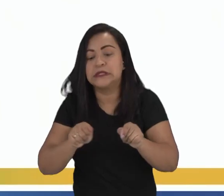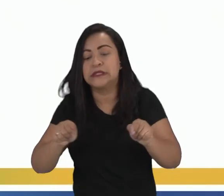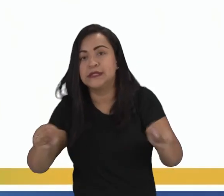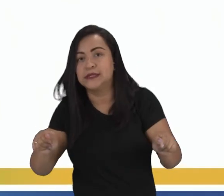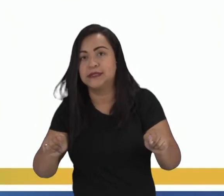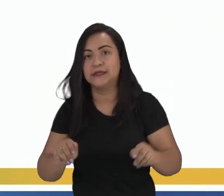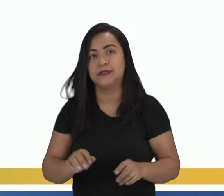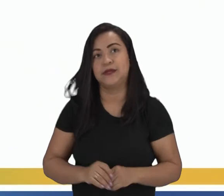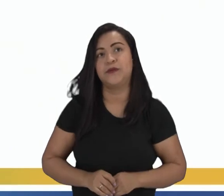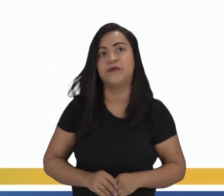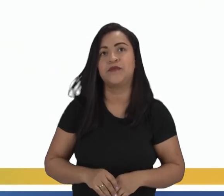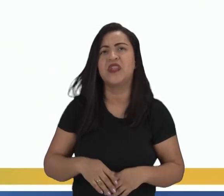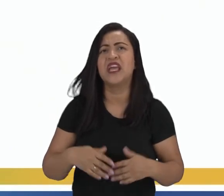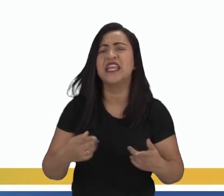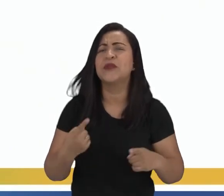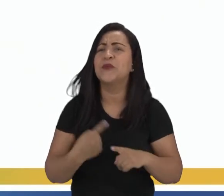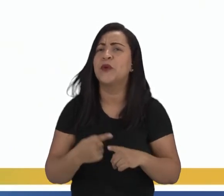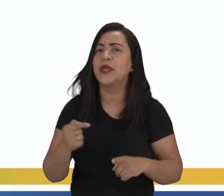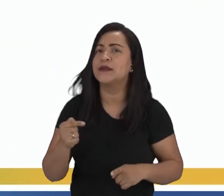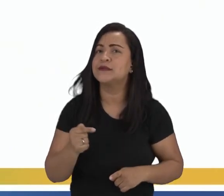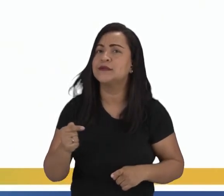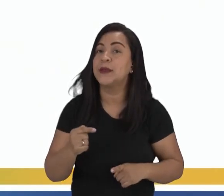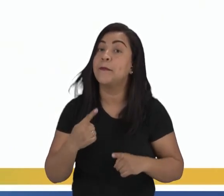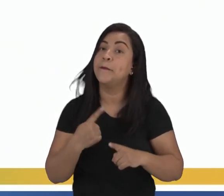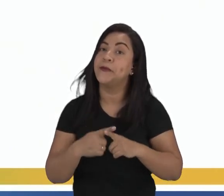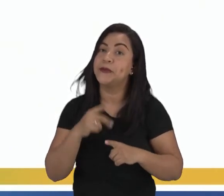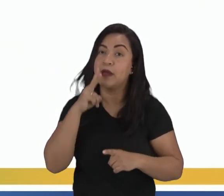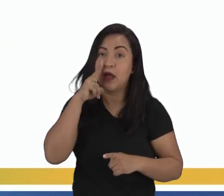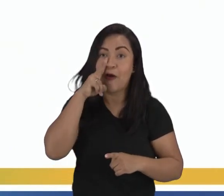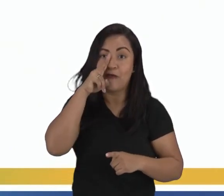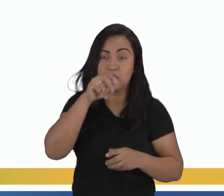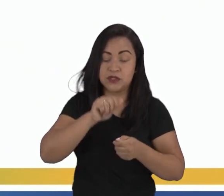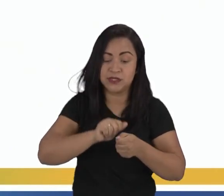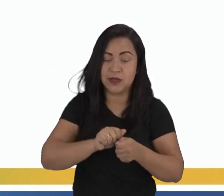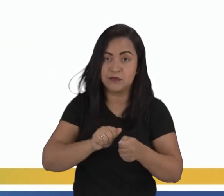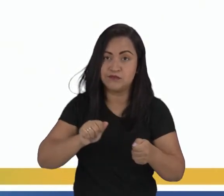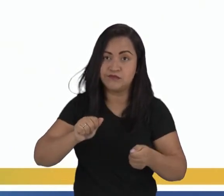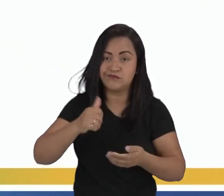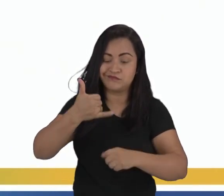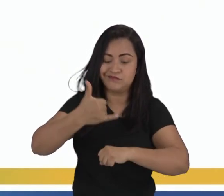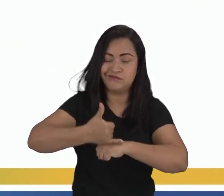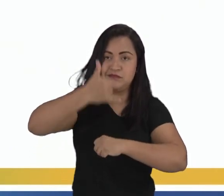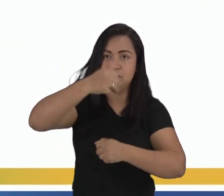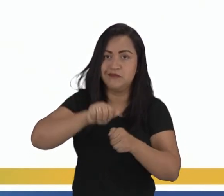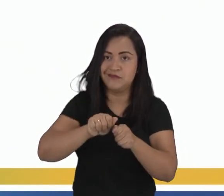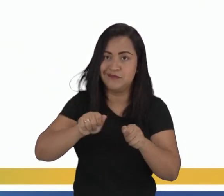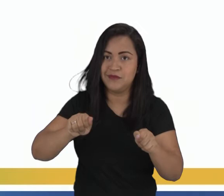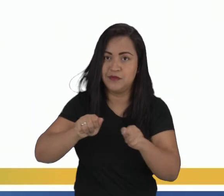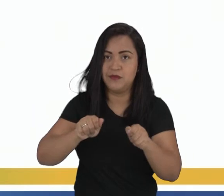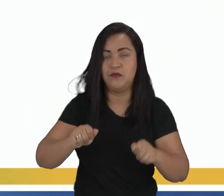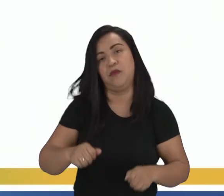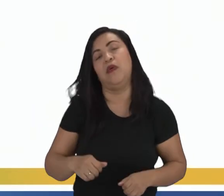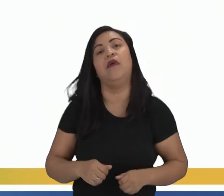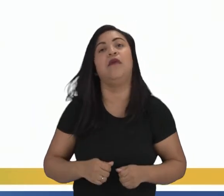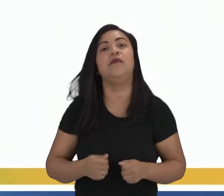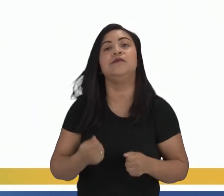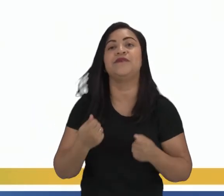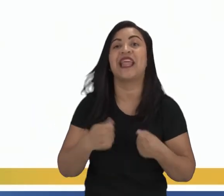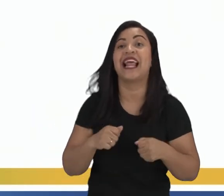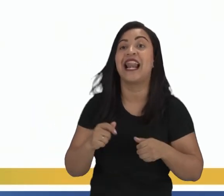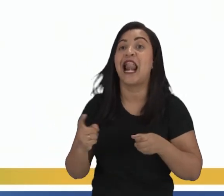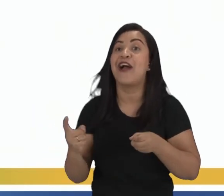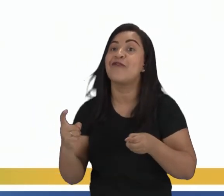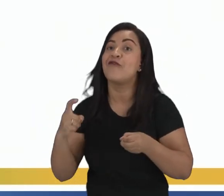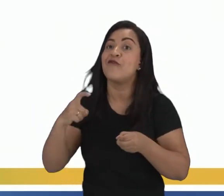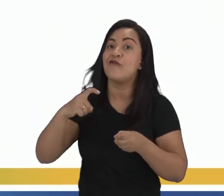E por que negativo? Porque a força da mola, ela é uma força que tende a voltar